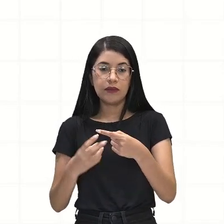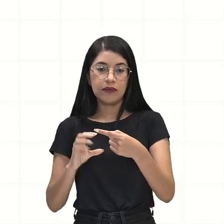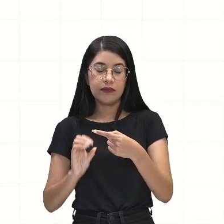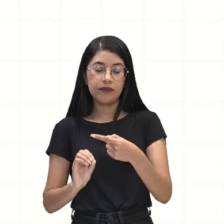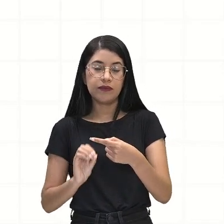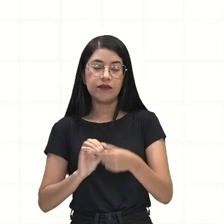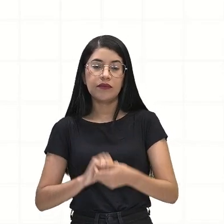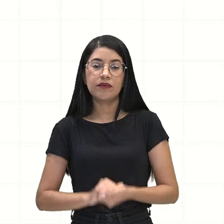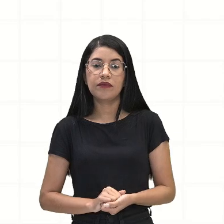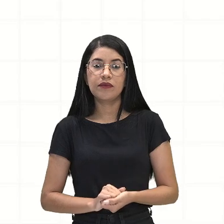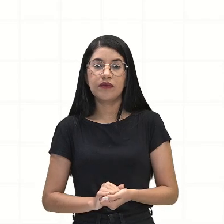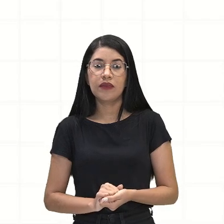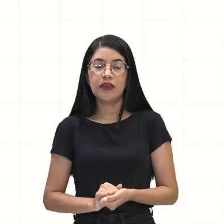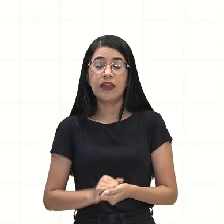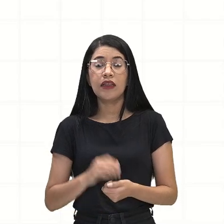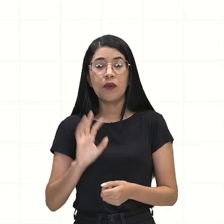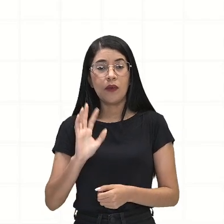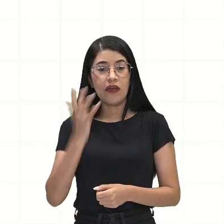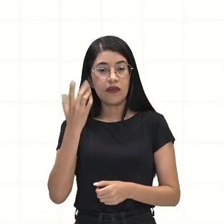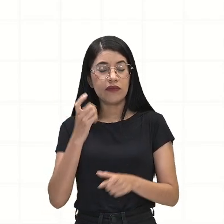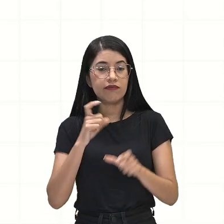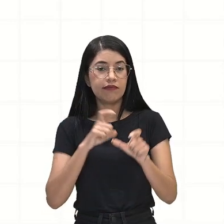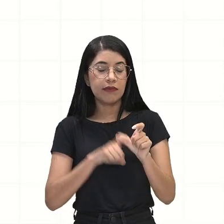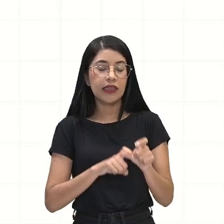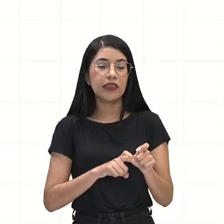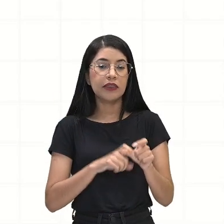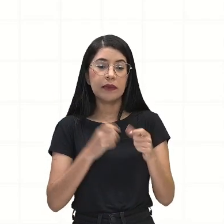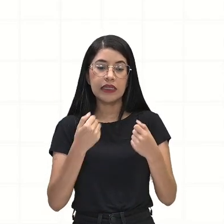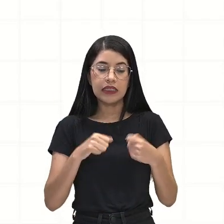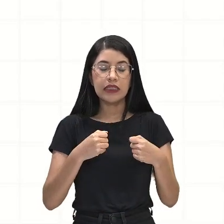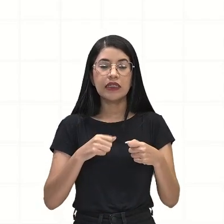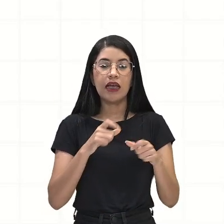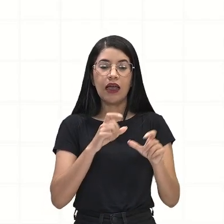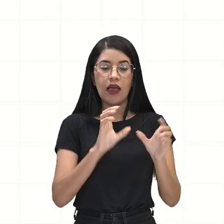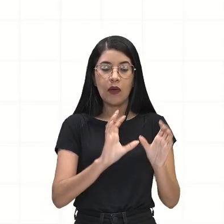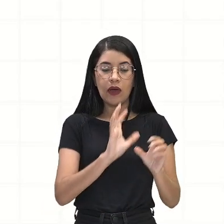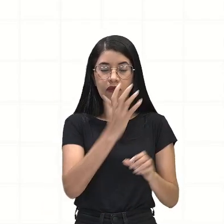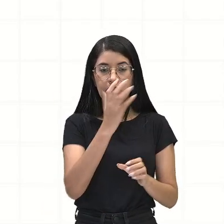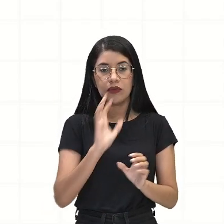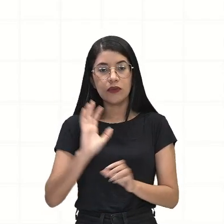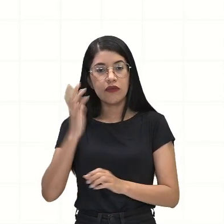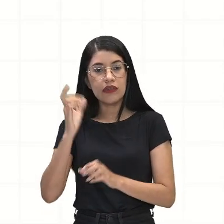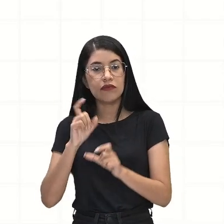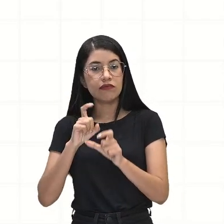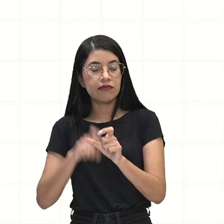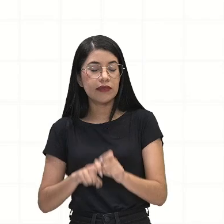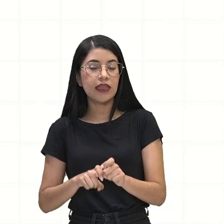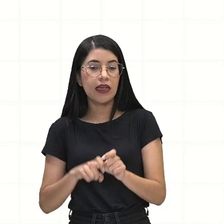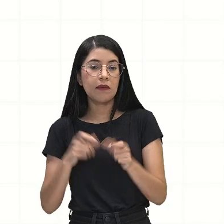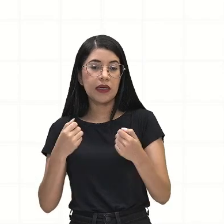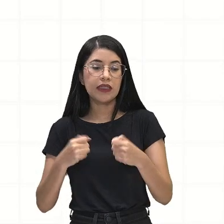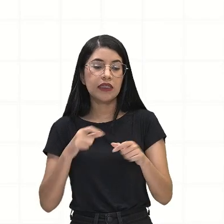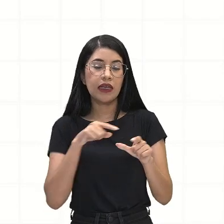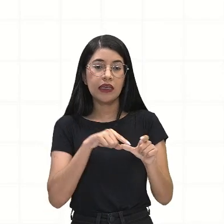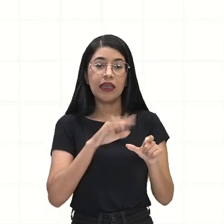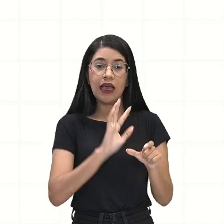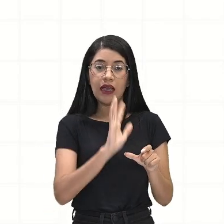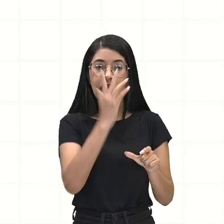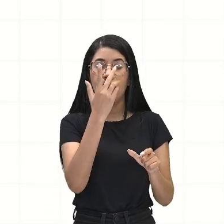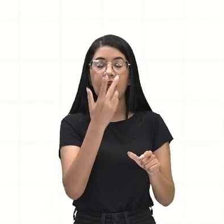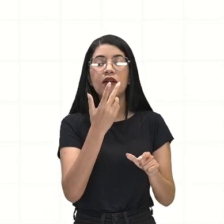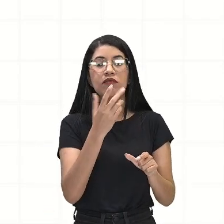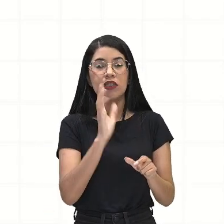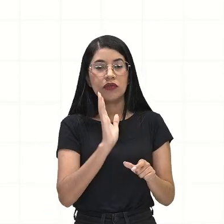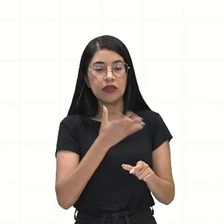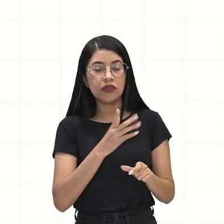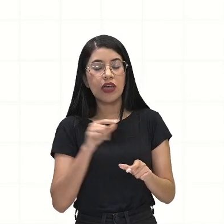é justamente um evento depender do outro ocorrer ou não para ele poder acontecer. Então, para esse segundo evento